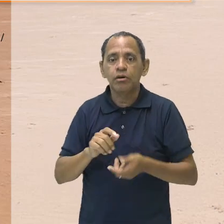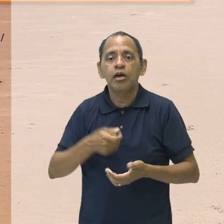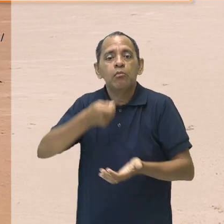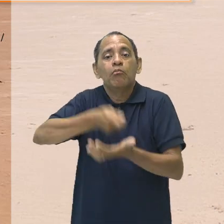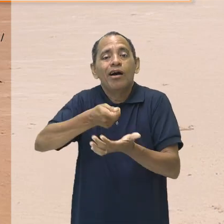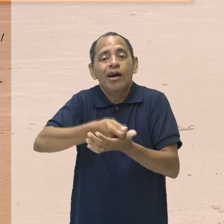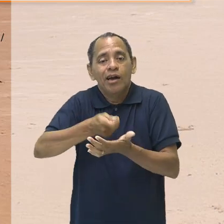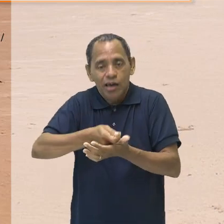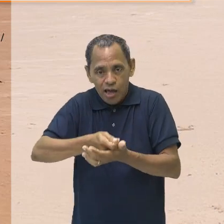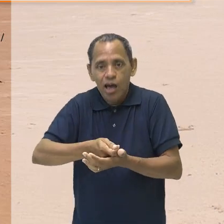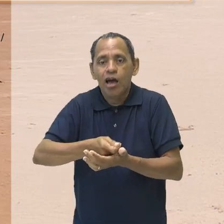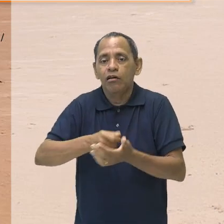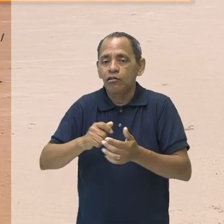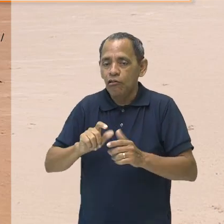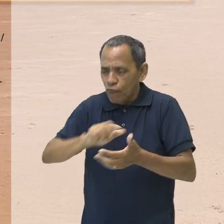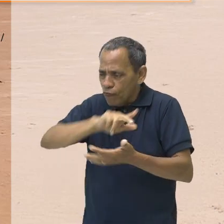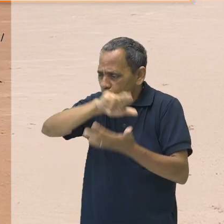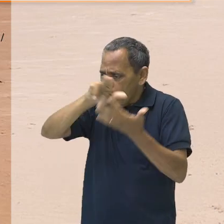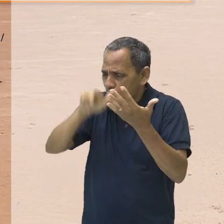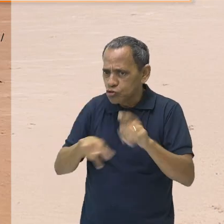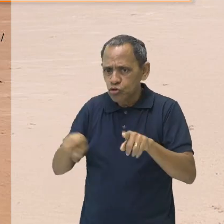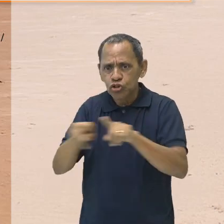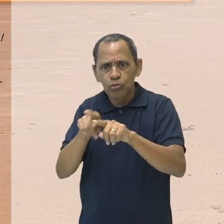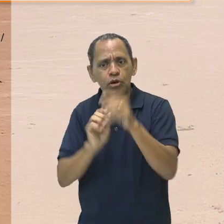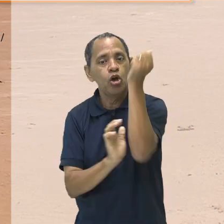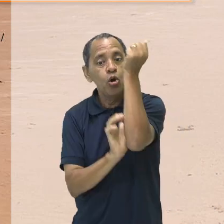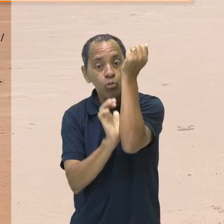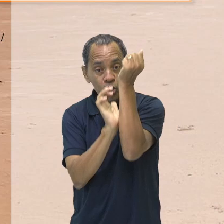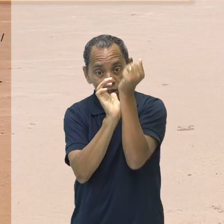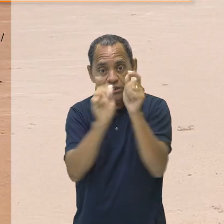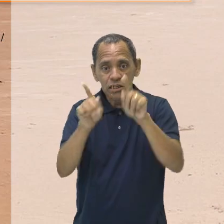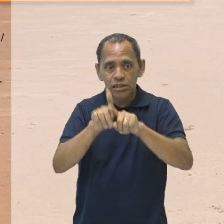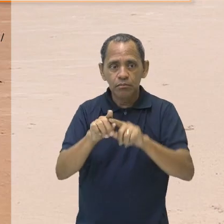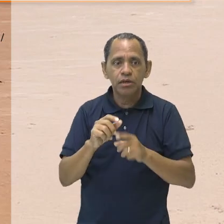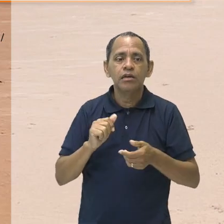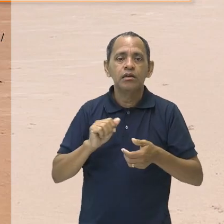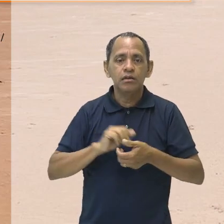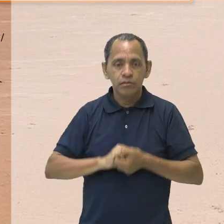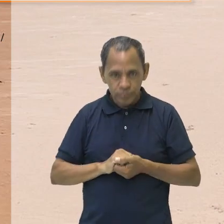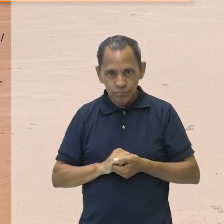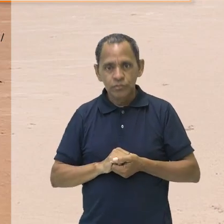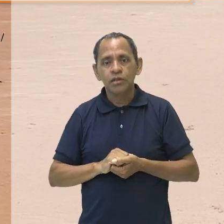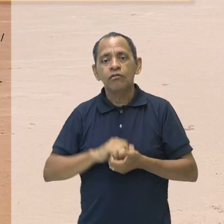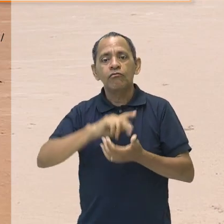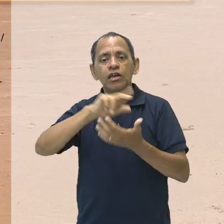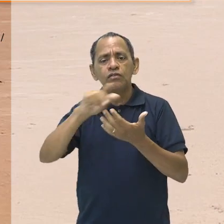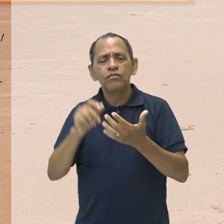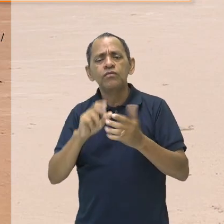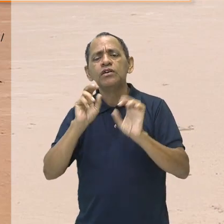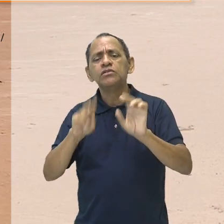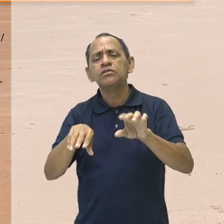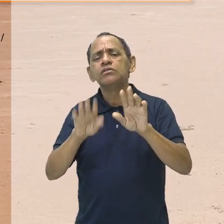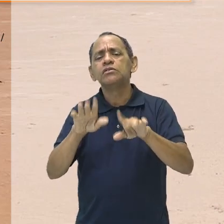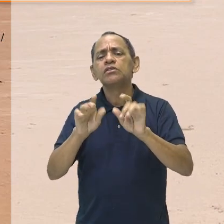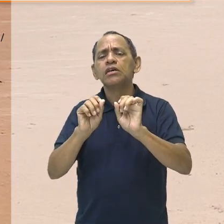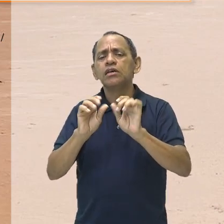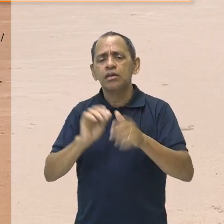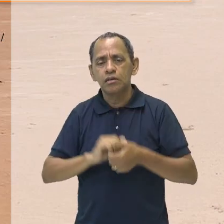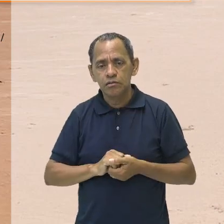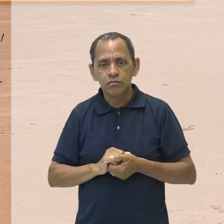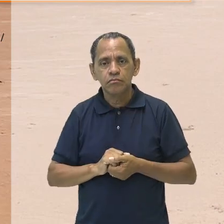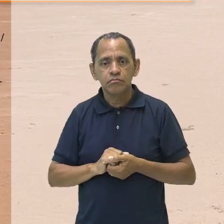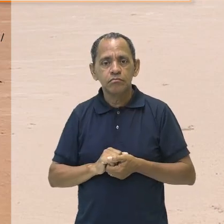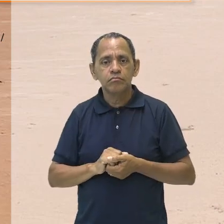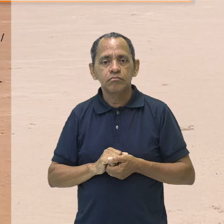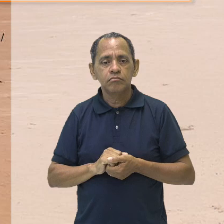carga tributária e a burocracia. Muitas vezes para montar uma empresa ou para se candidatar